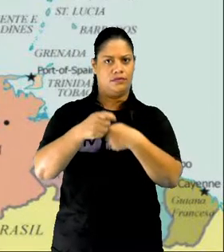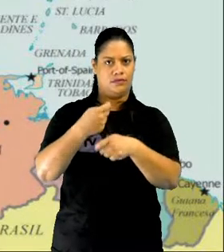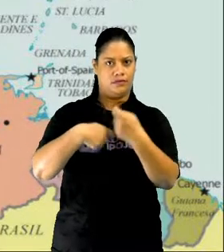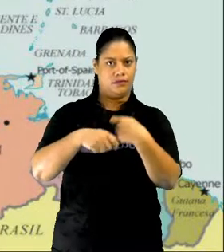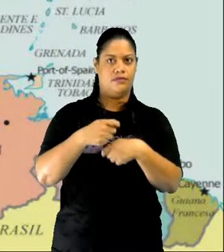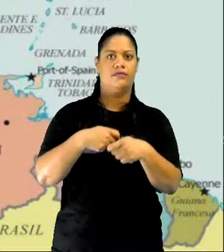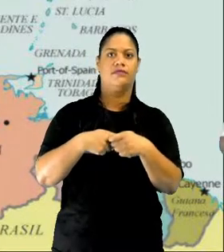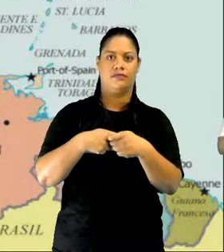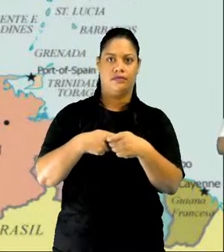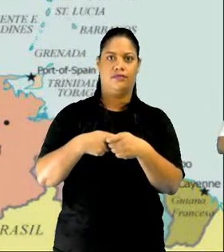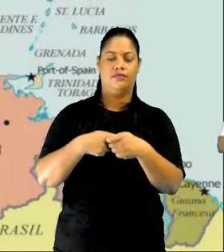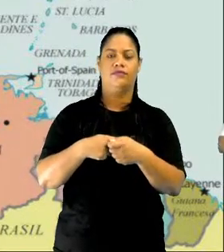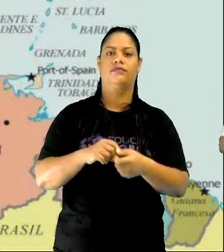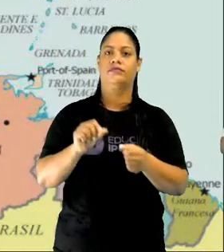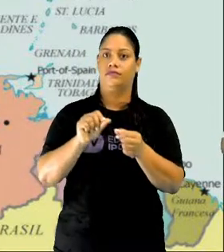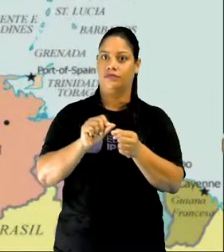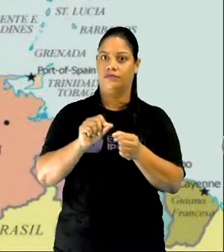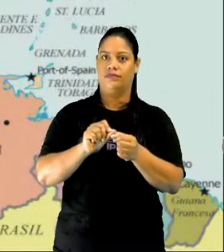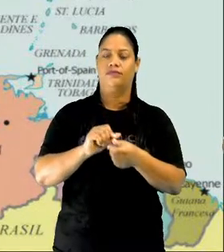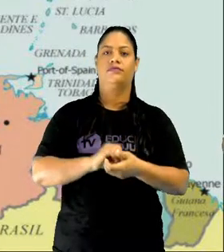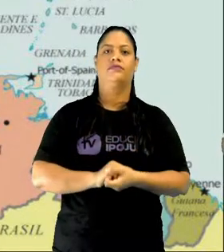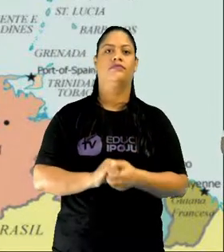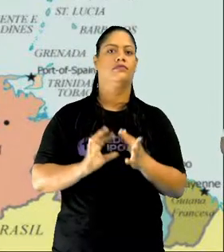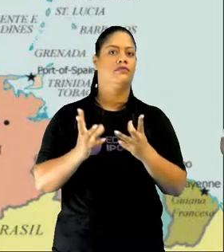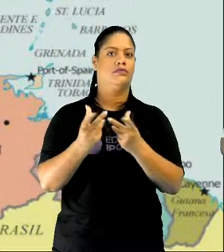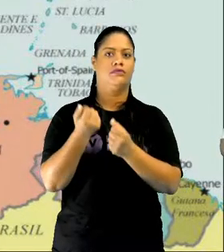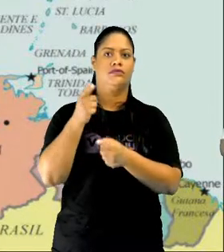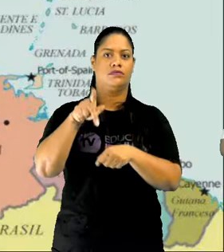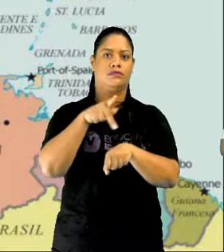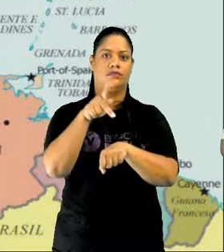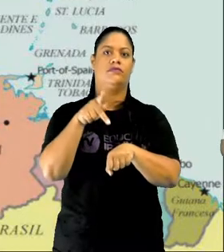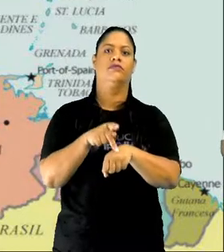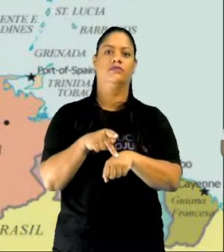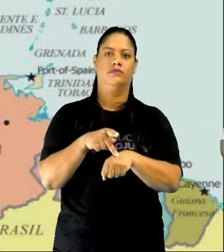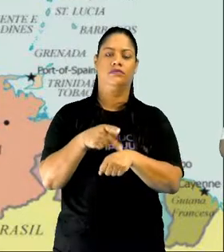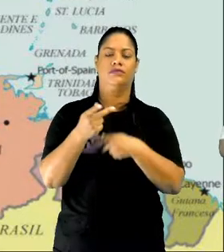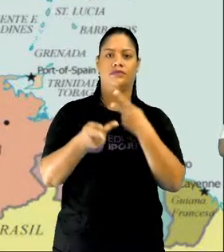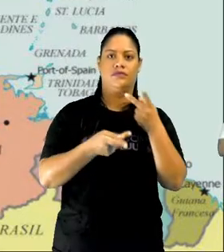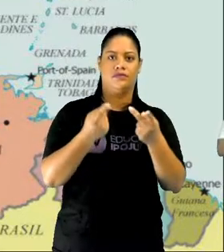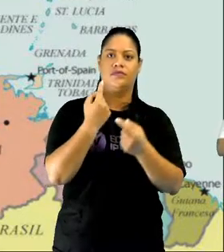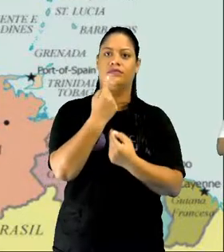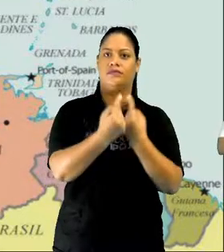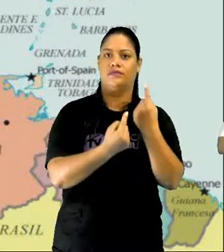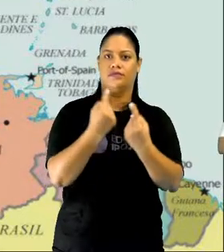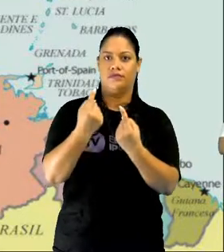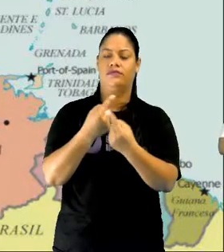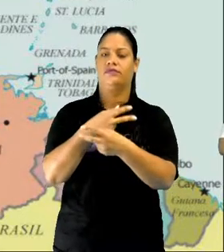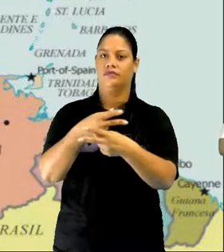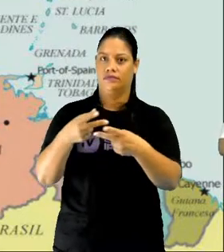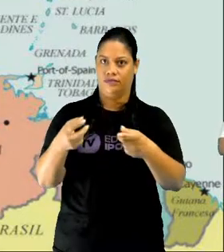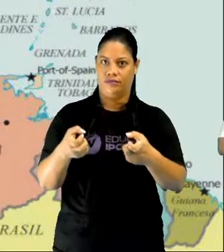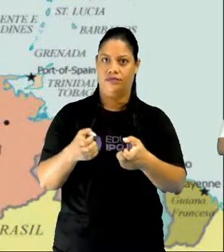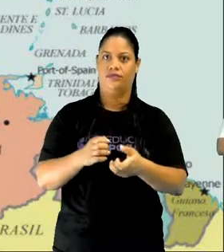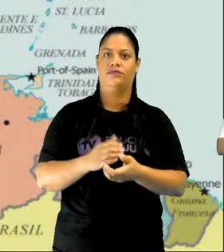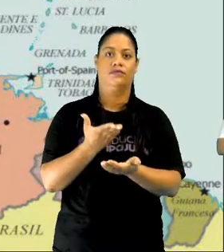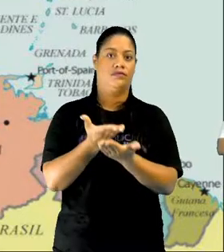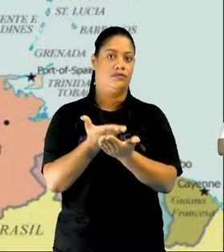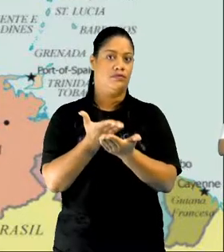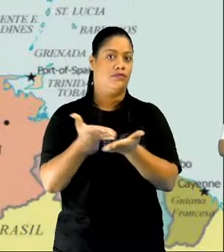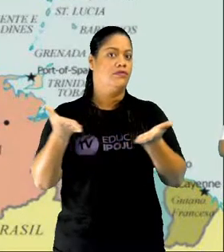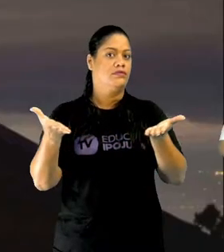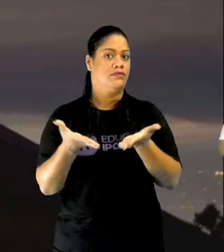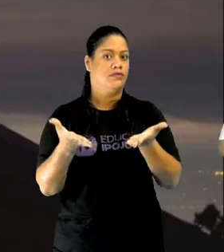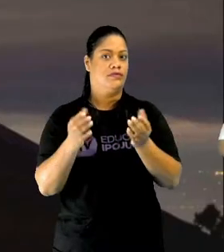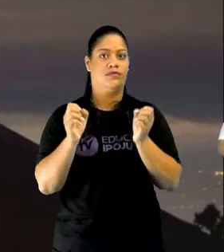investido nessa área é capital estrangeiro. A gente vai falar um pouquinho de cada coisa dessa durante a nossa aula de